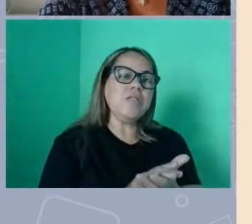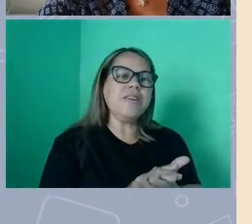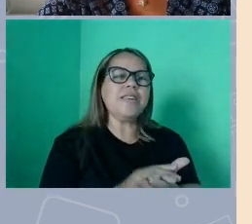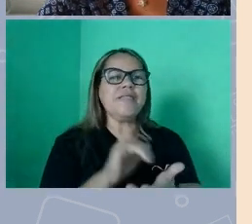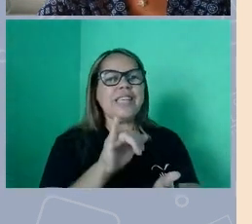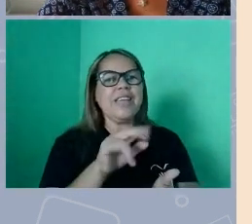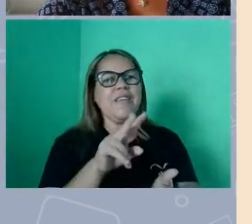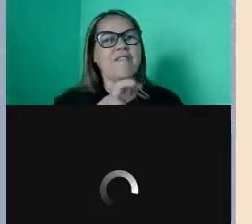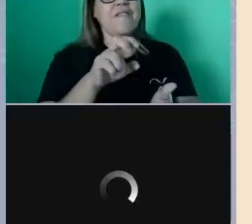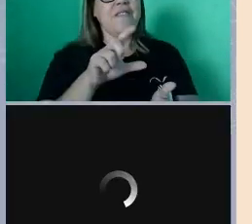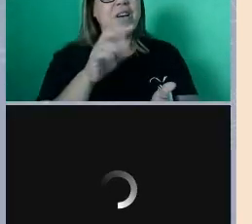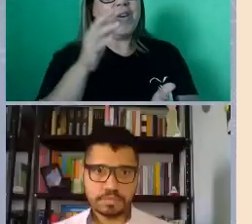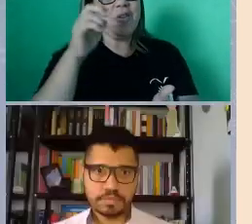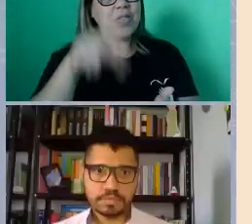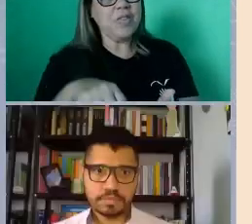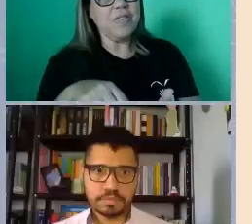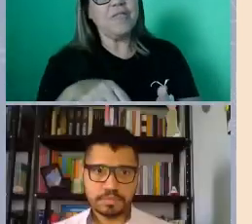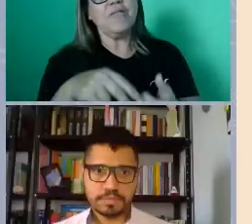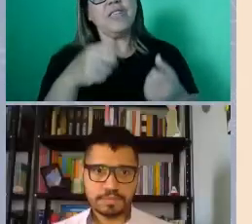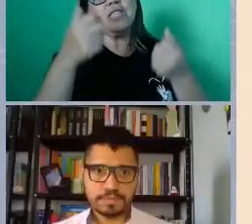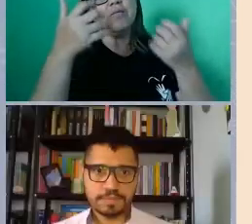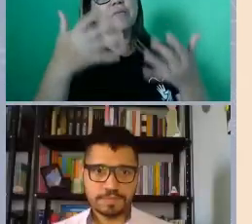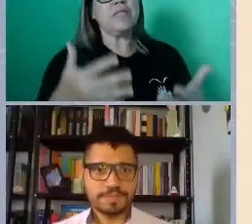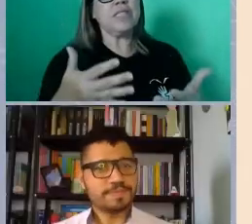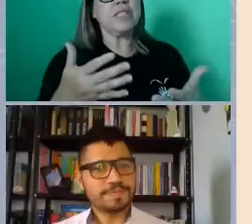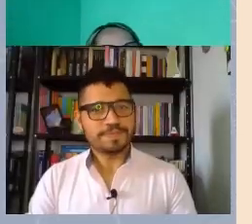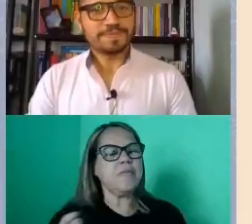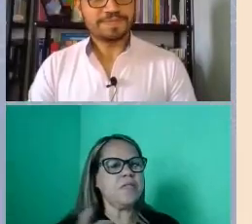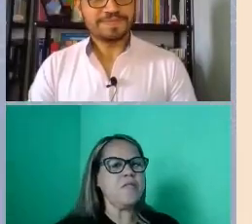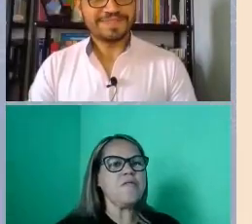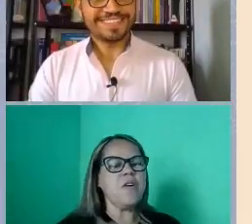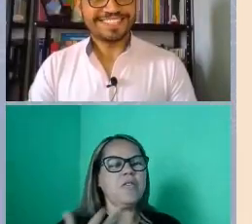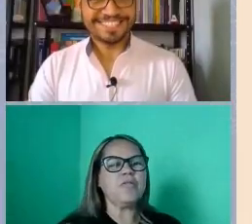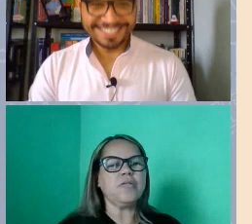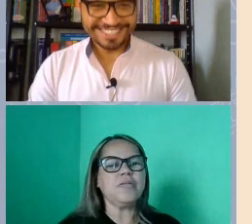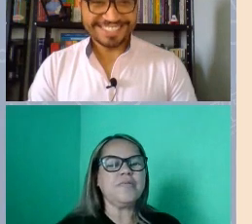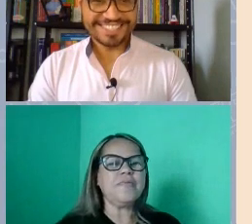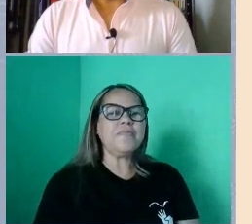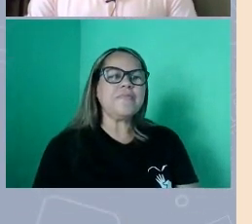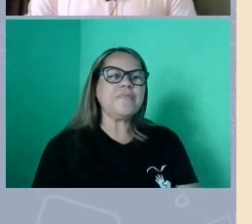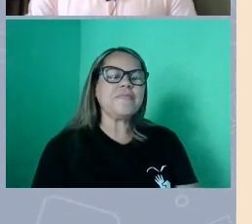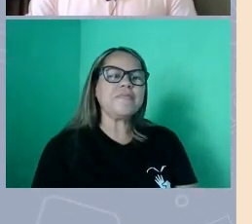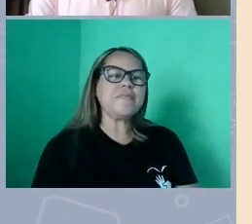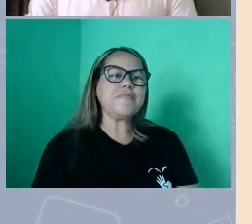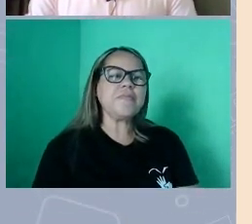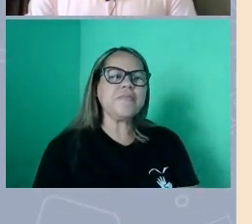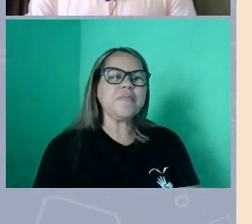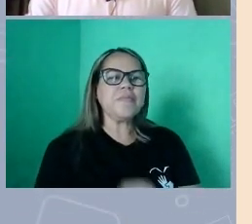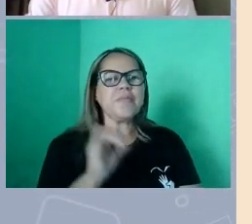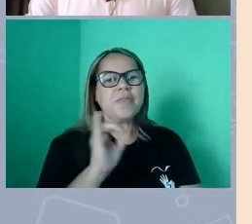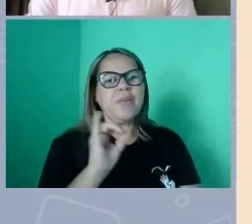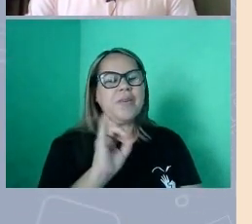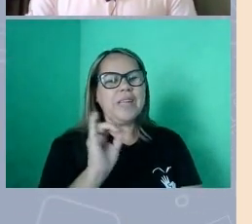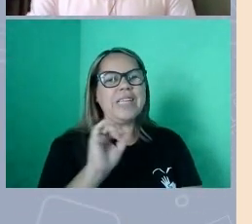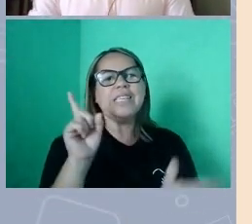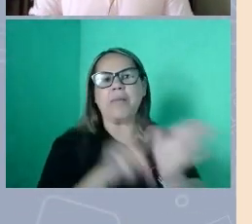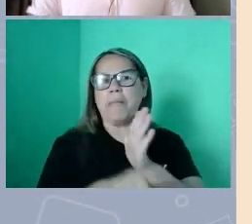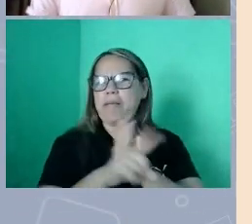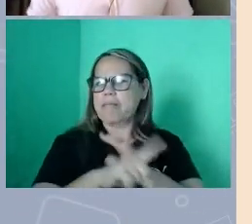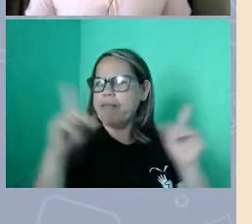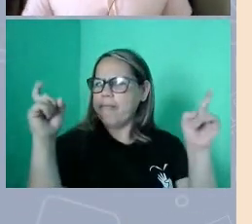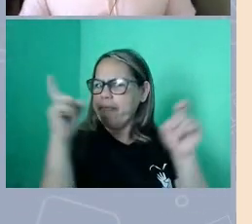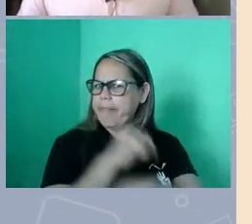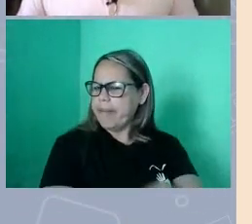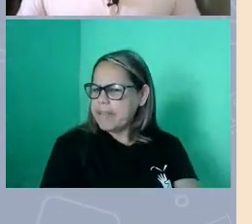que vai dar continuidade daqui a pouco eu tô de volta com vocês Ivelton Olá Lu essa questão é difícil viu